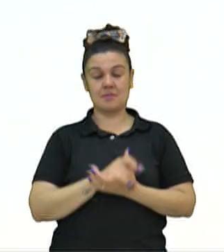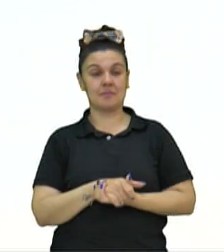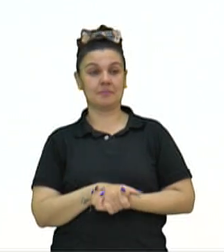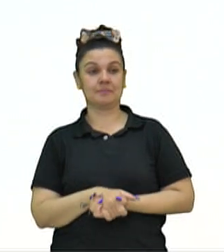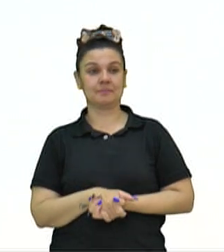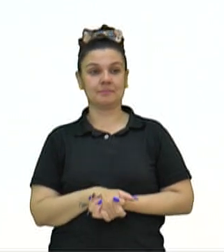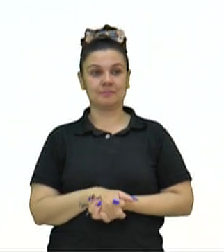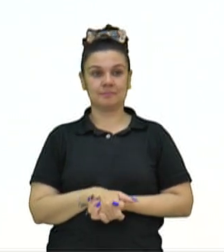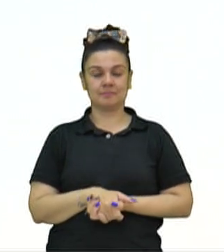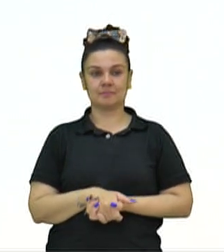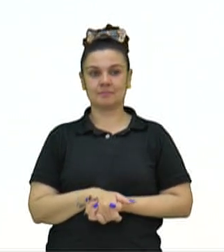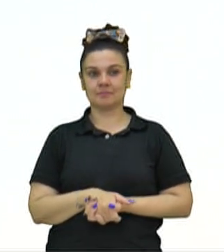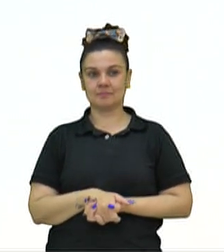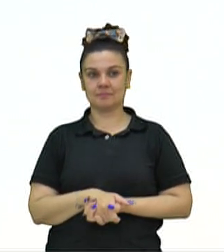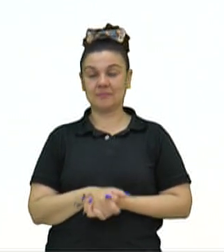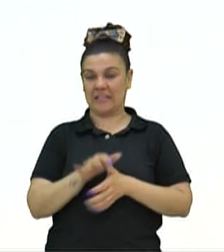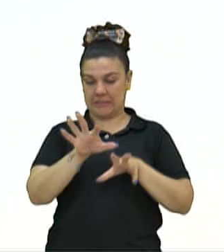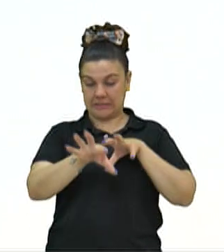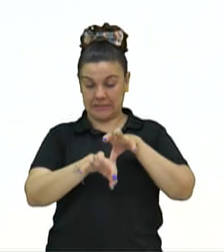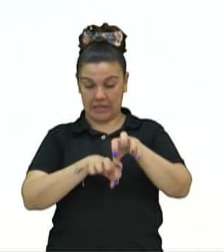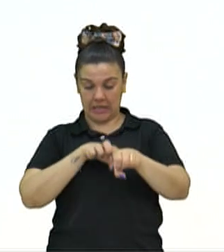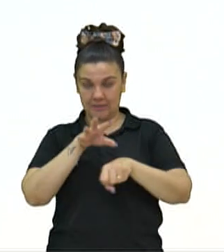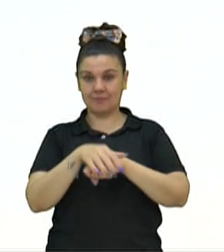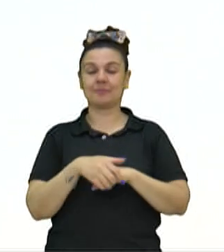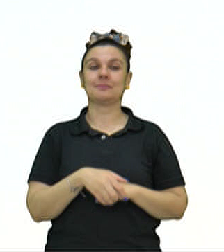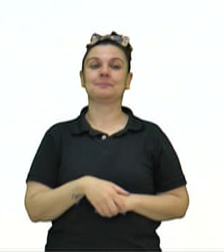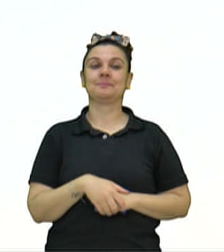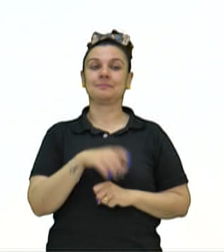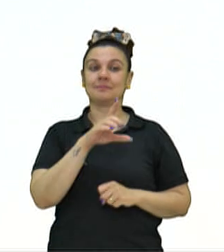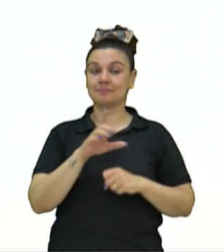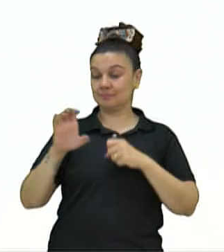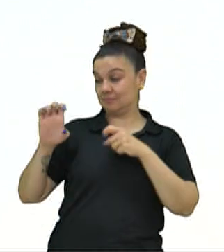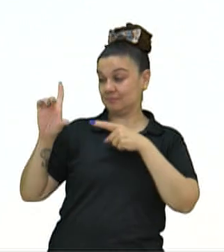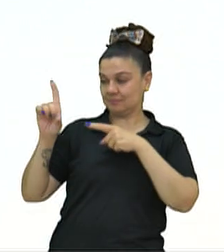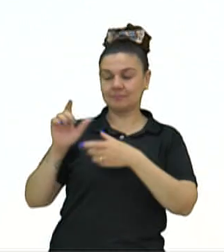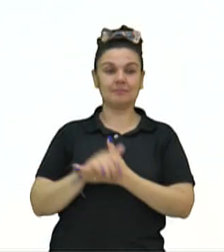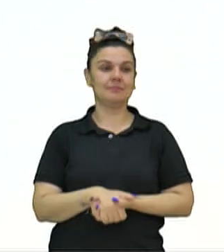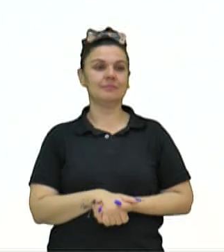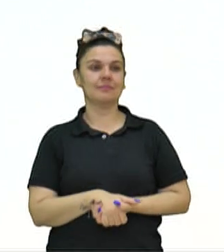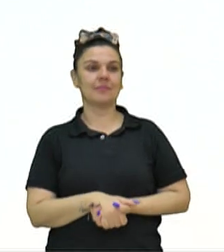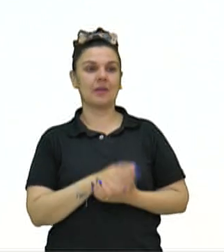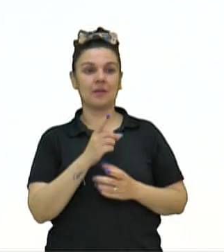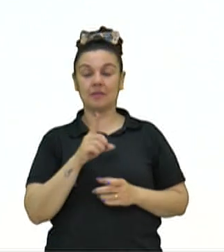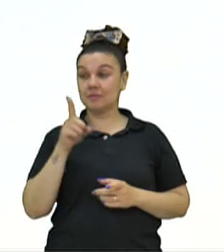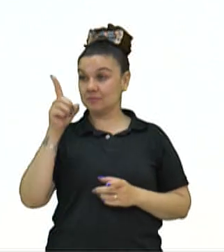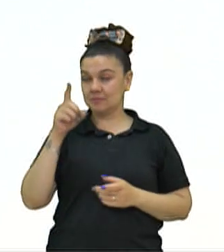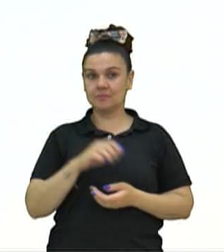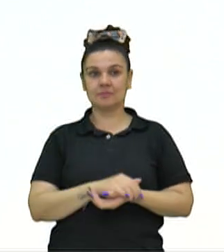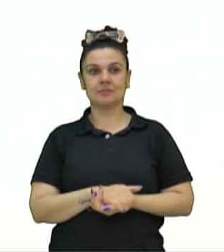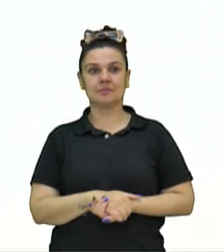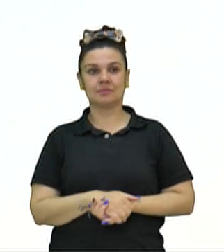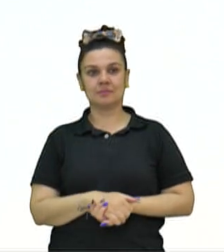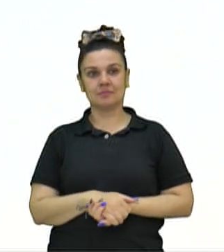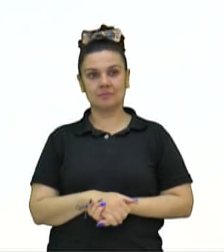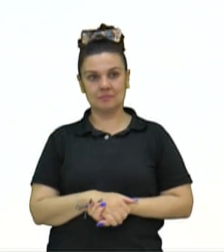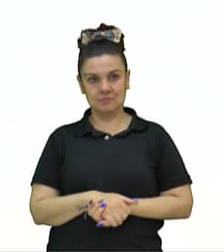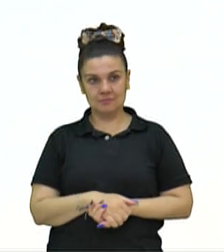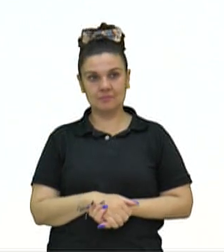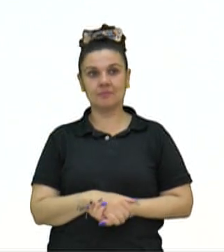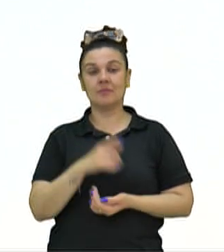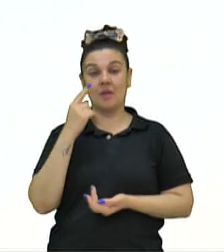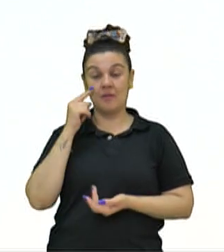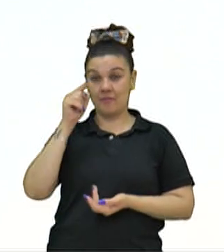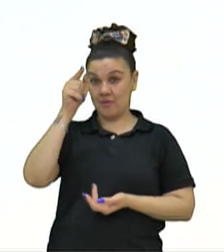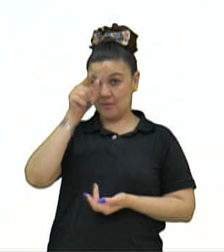O verbo scratched, de arranhar, arranhou. E no segundo quadradinho eu tenho o verbo fixed.